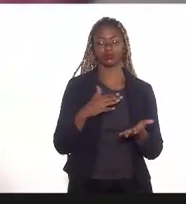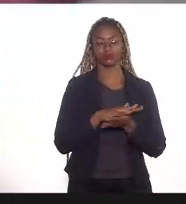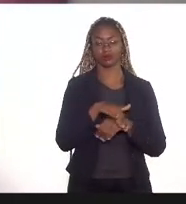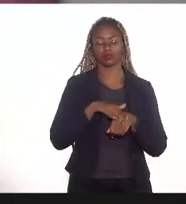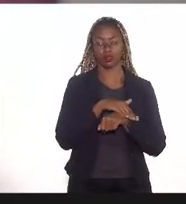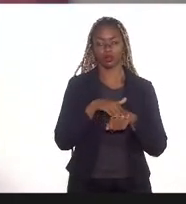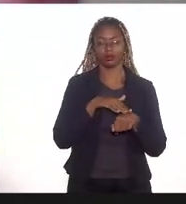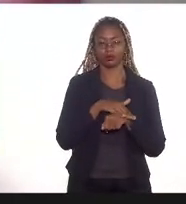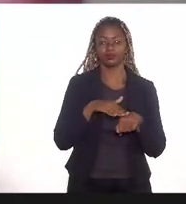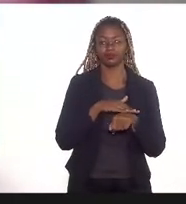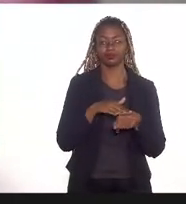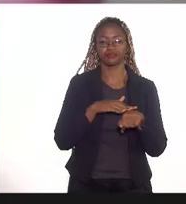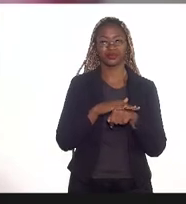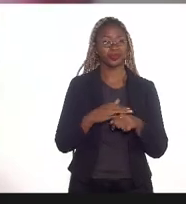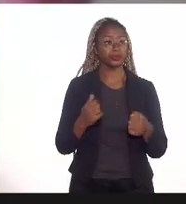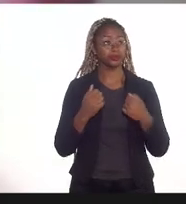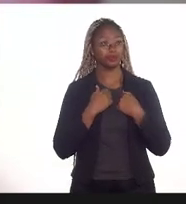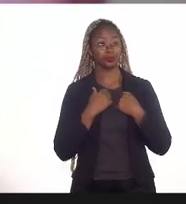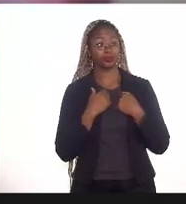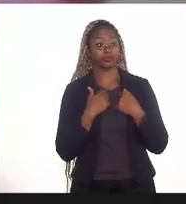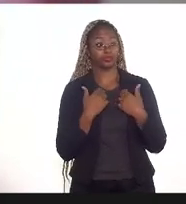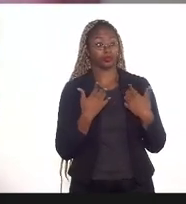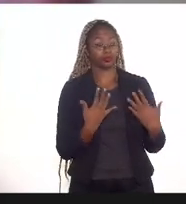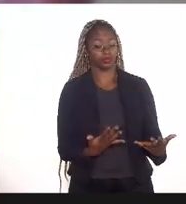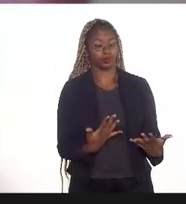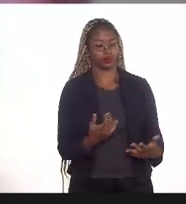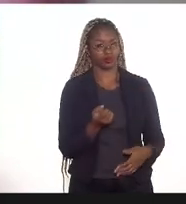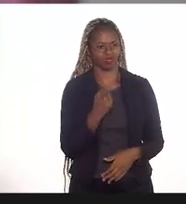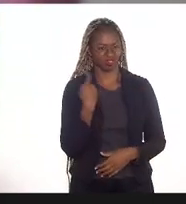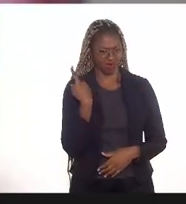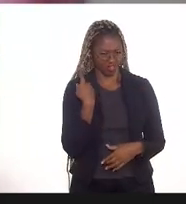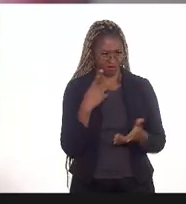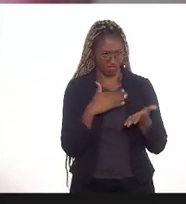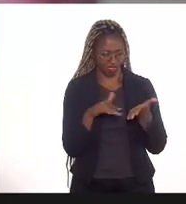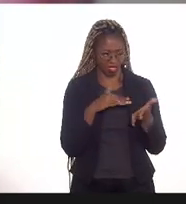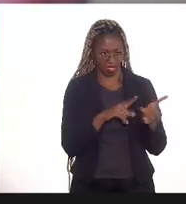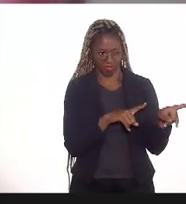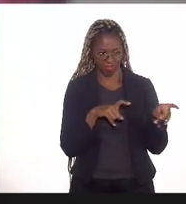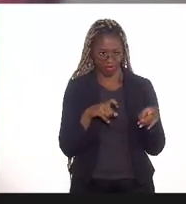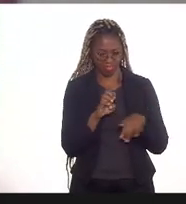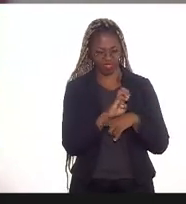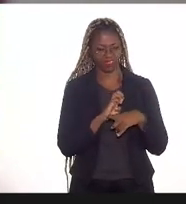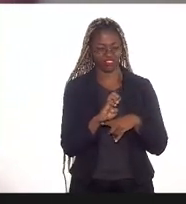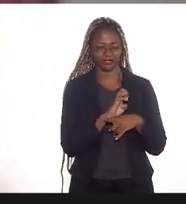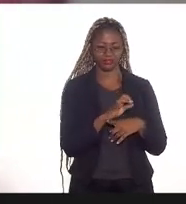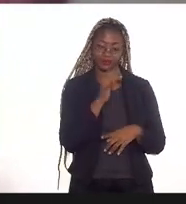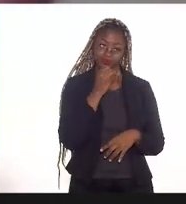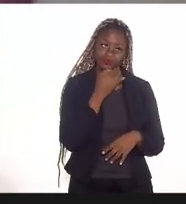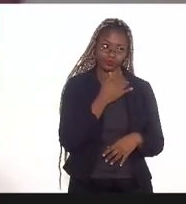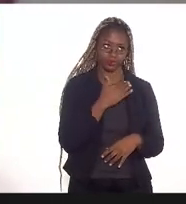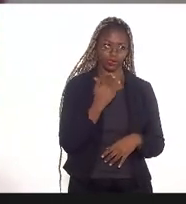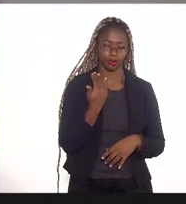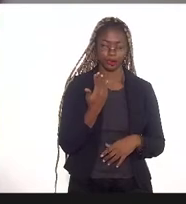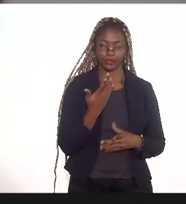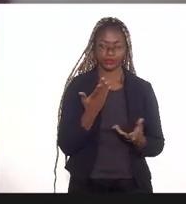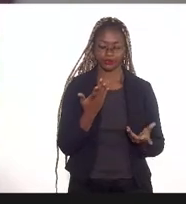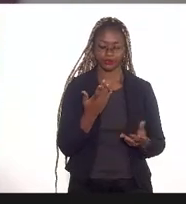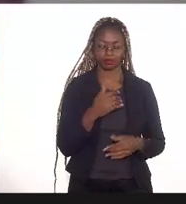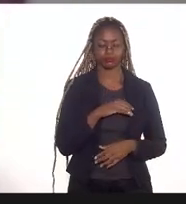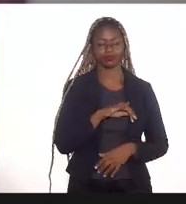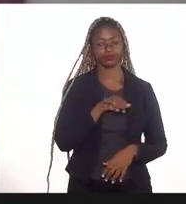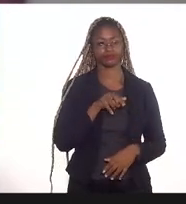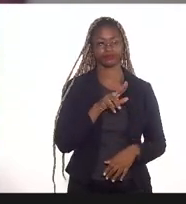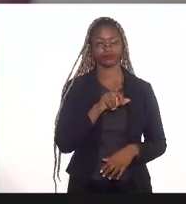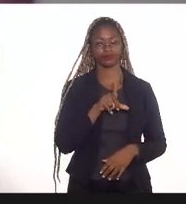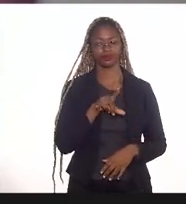conversa surpreendente com um ex-secretário de Fazenda do Estado, que infelizmente veio a falecer já, o senhor Júlio